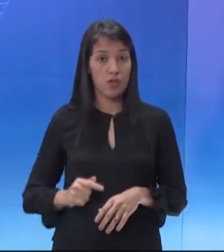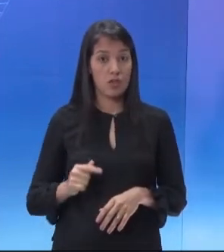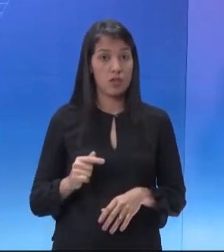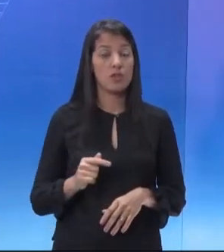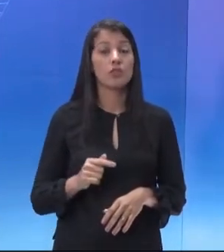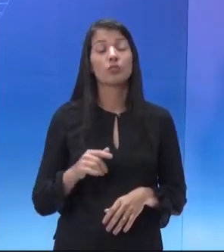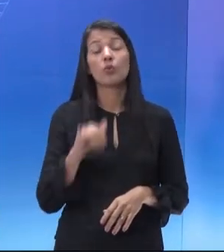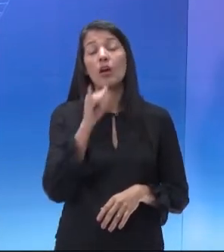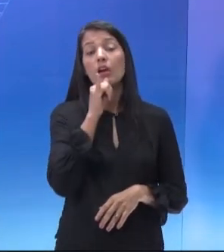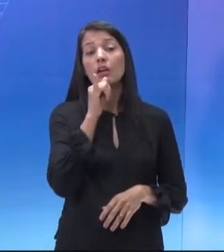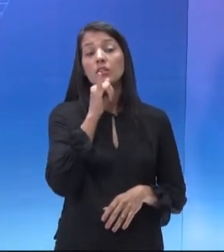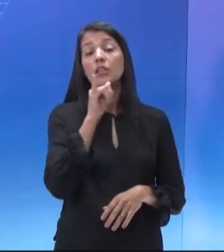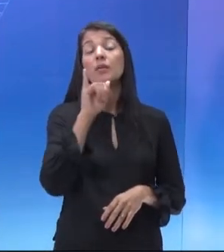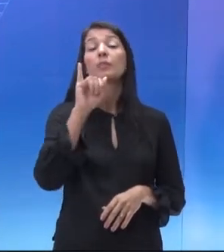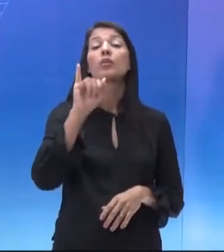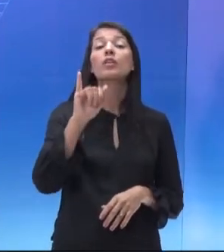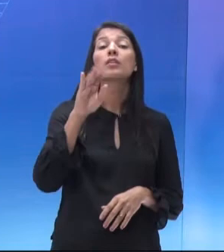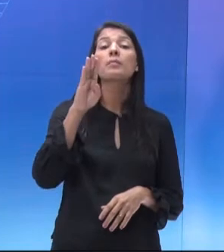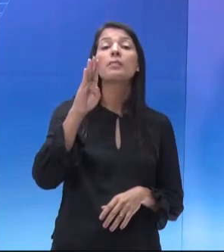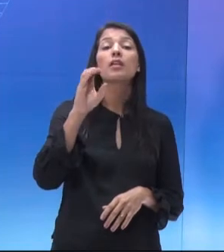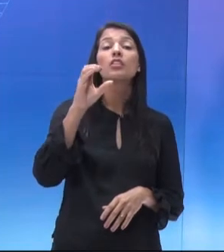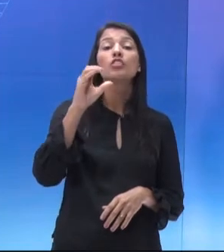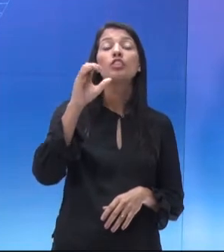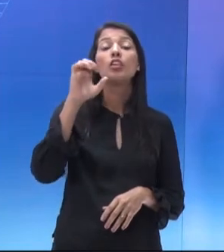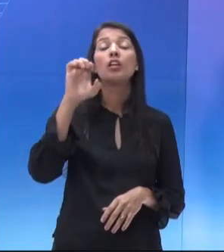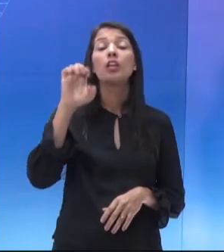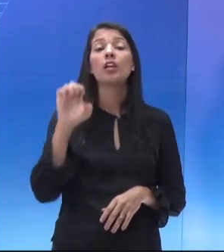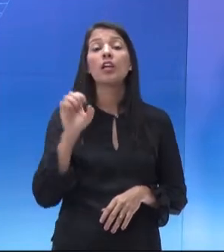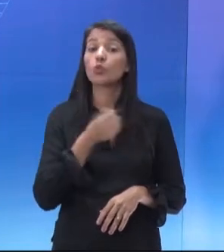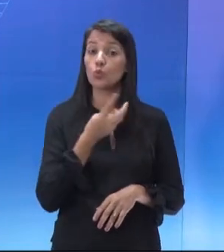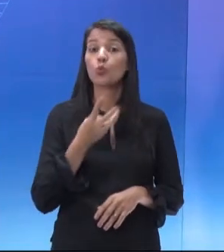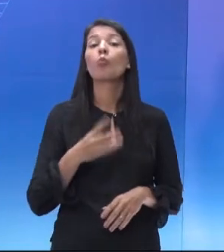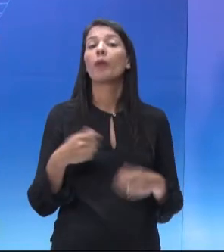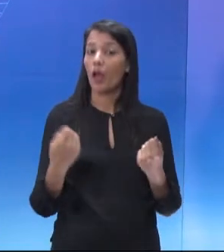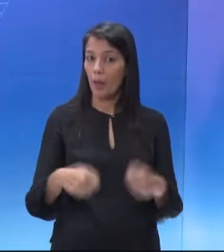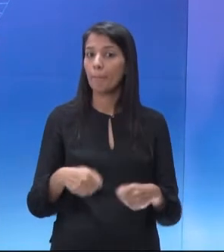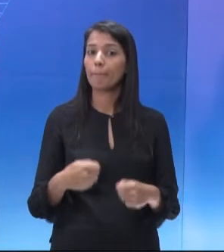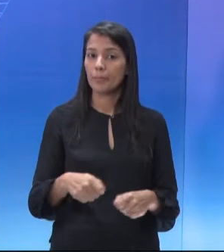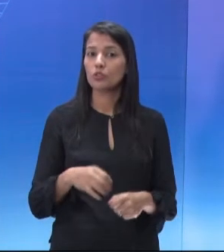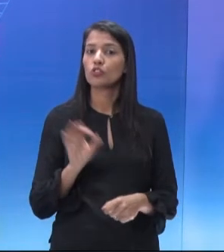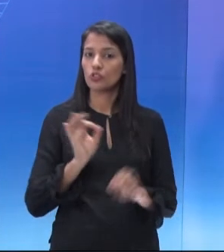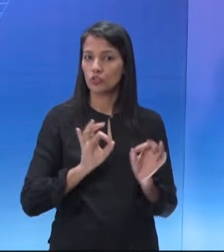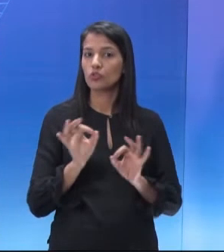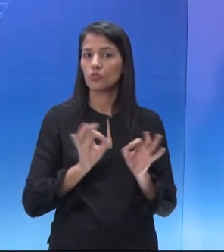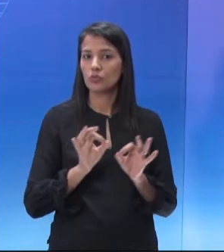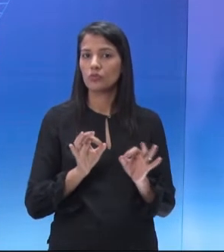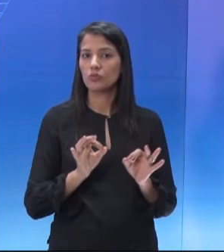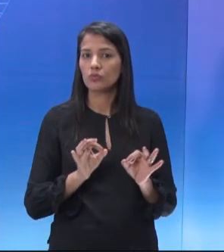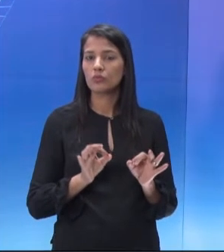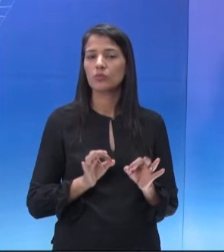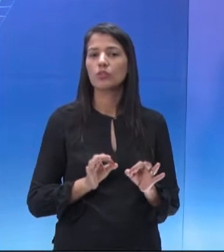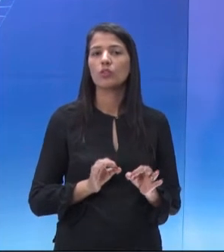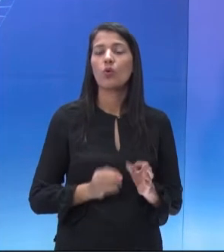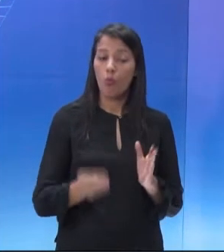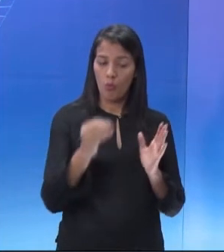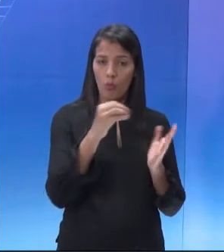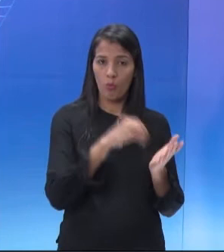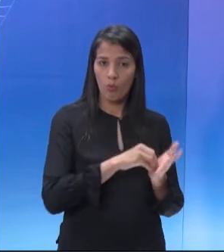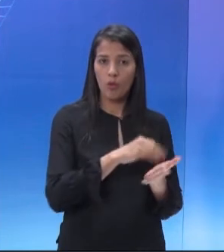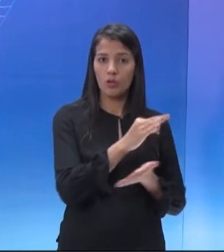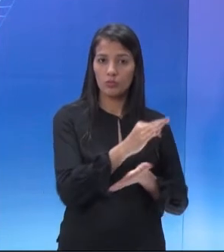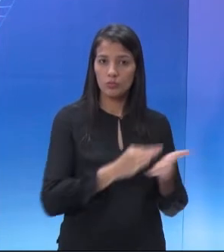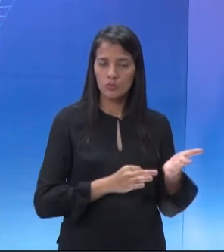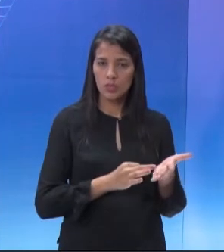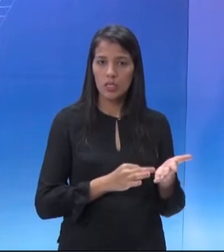IBGE, estou trazendo alguns exemplos, tem outros exemplos além desse. IBGE, e se você cita o órgão, já saiba, abre parêntese